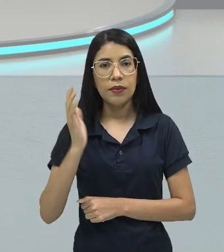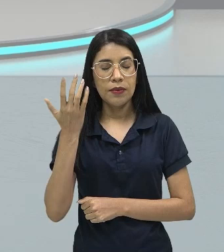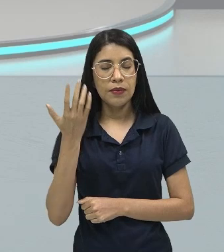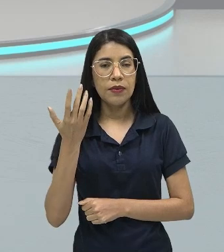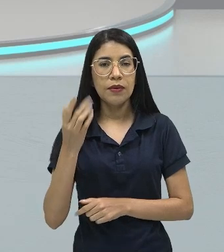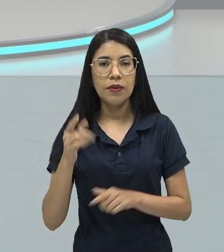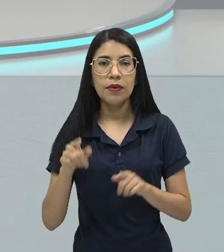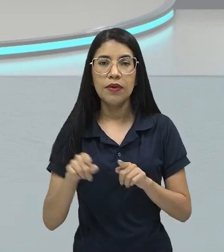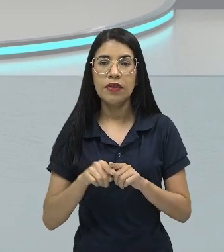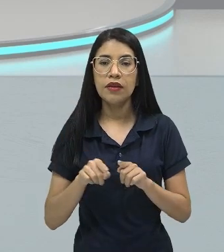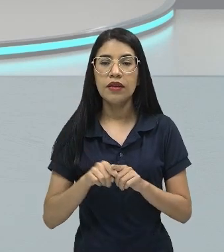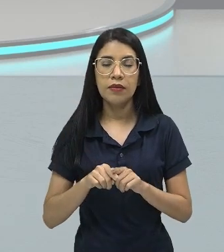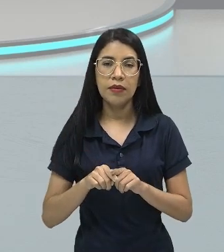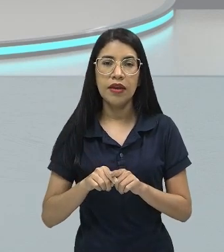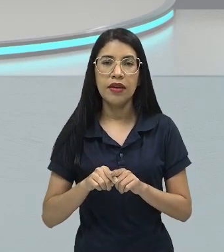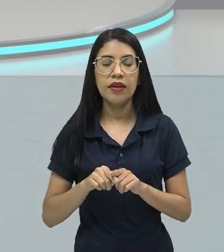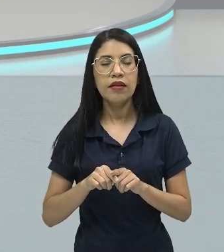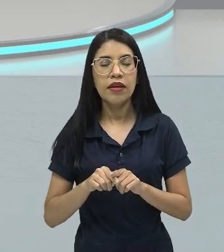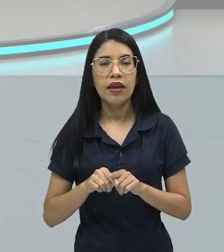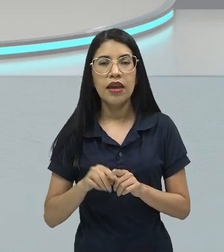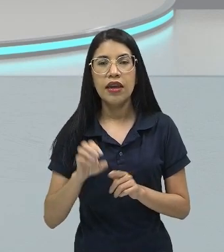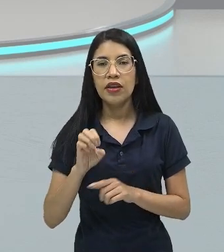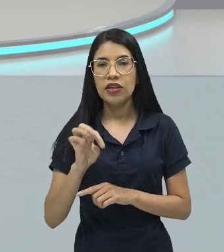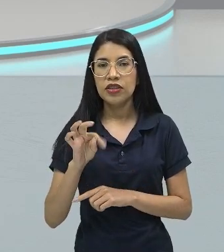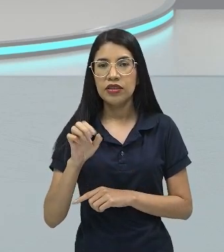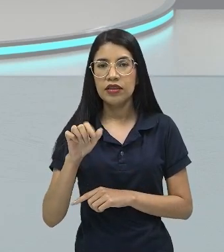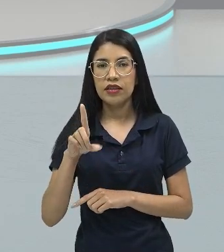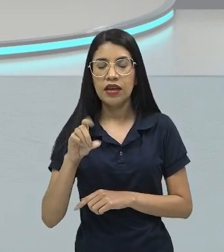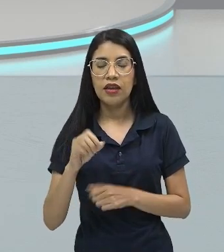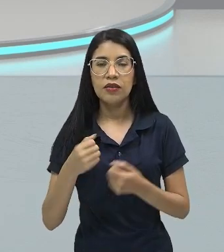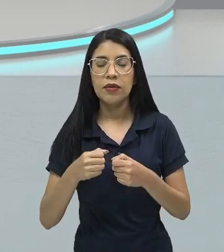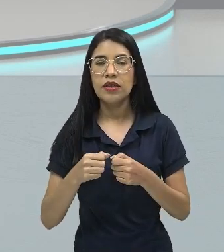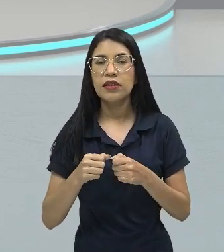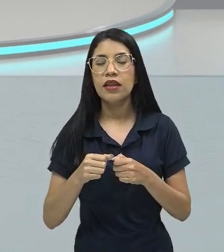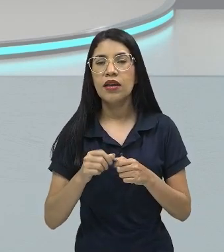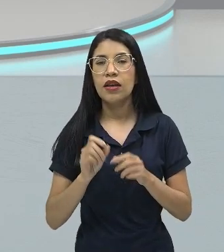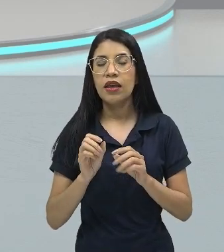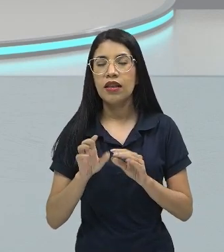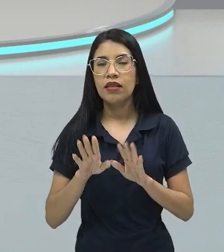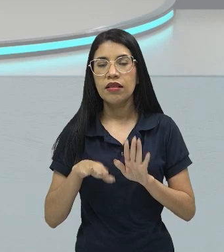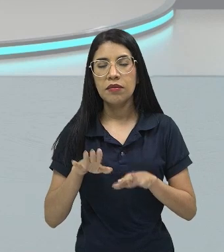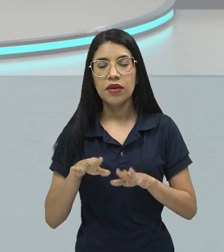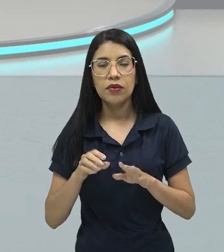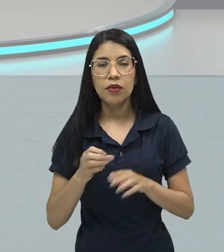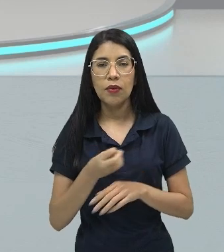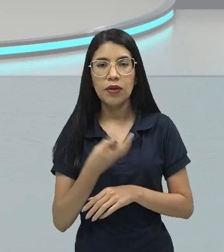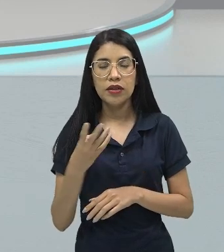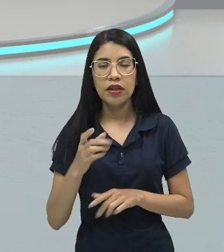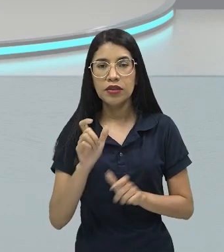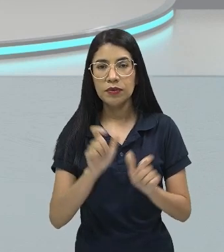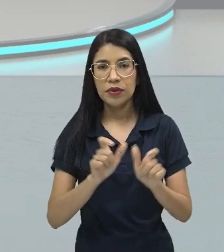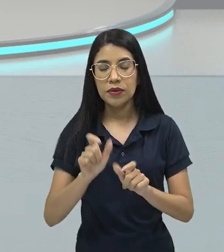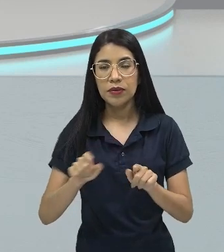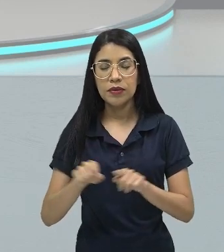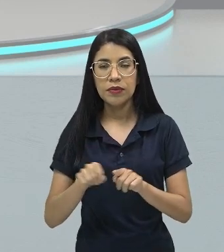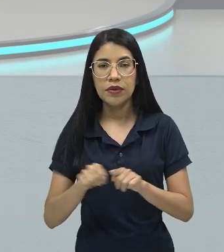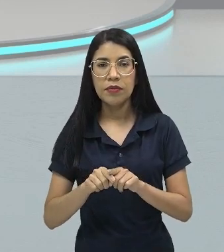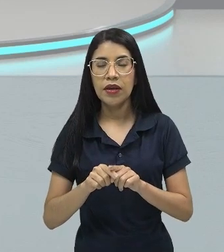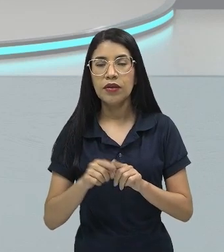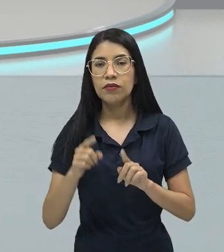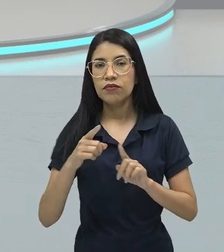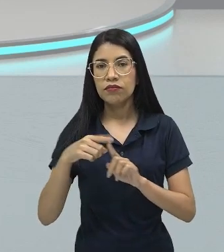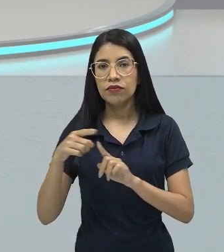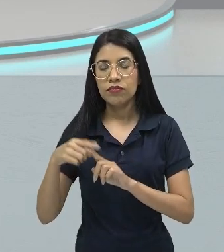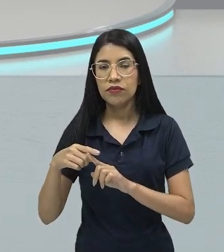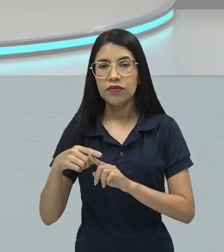ou estado e devem ser flexionados de acordo com o número, a pessoa, o tempo, o modo e a voz. Vamos ver